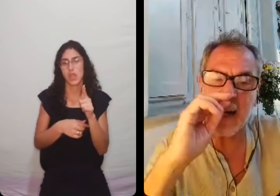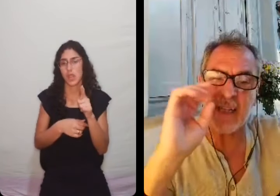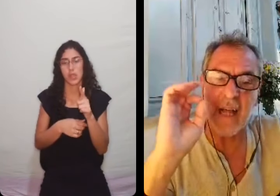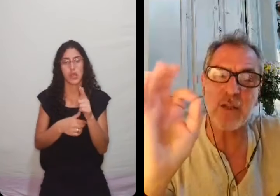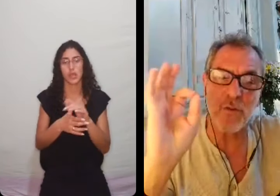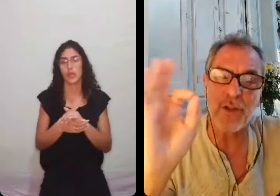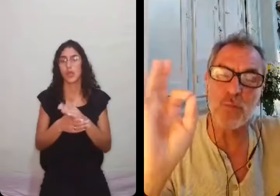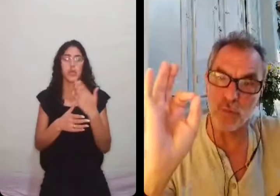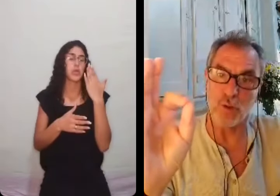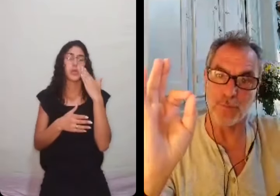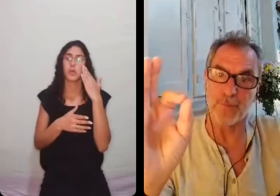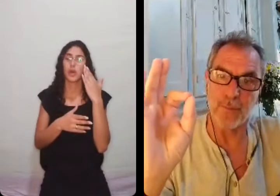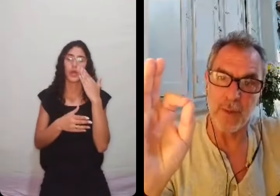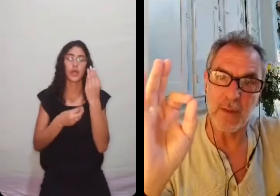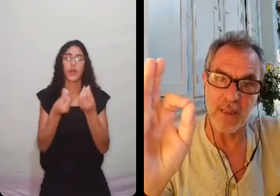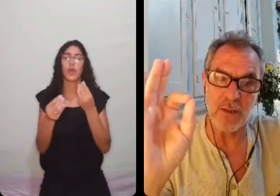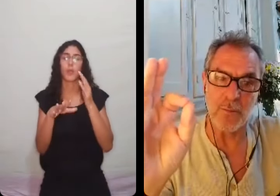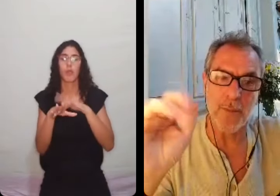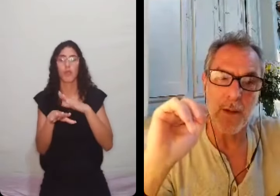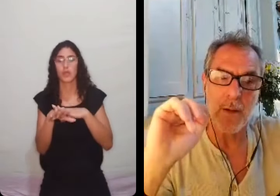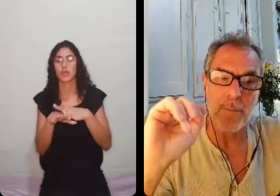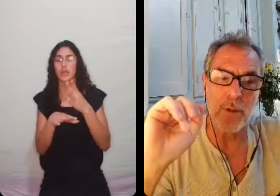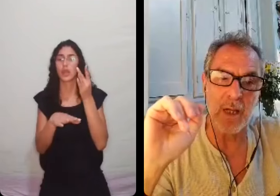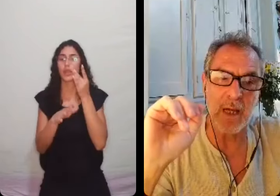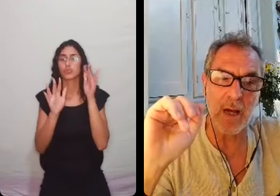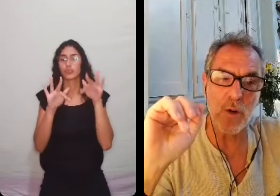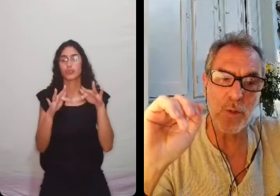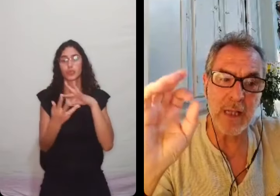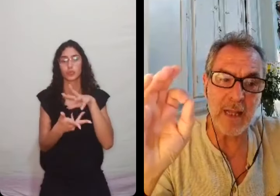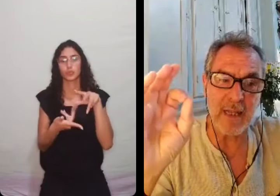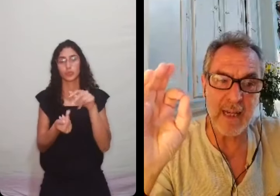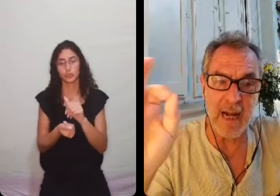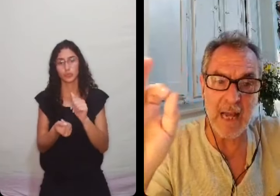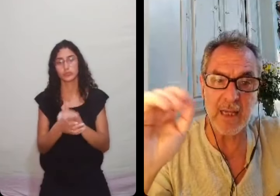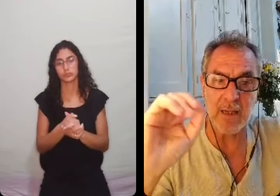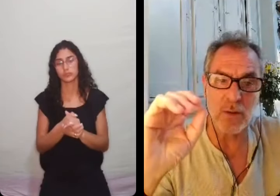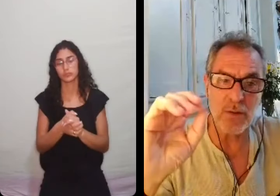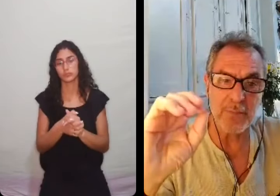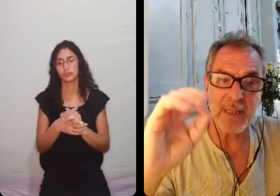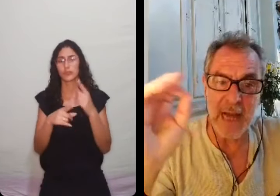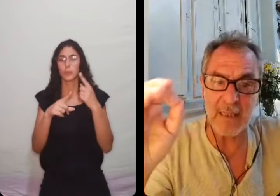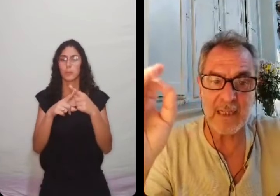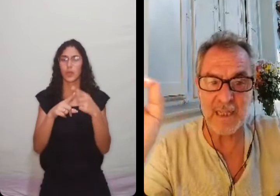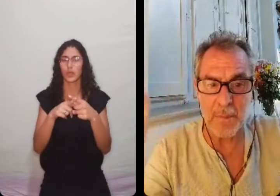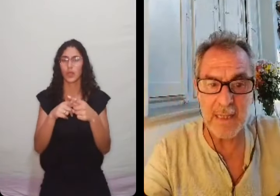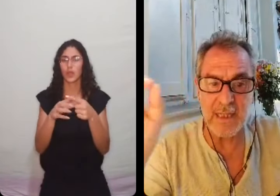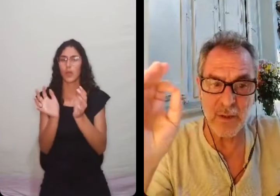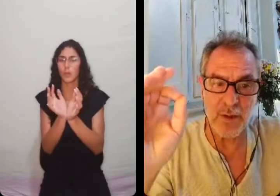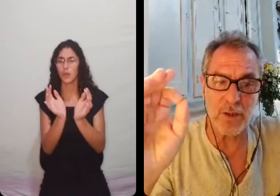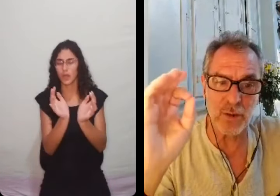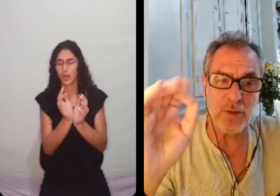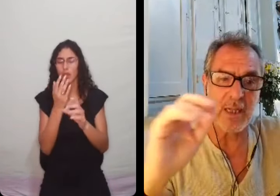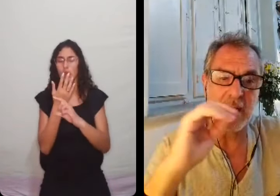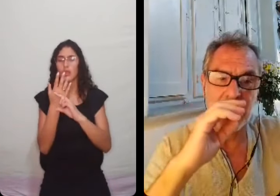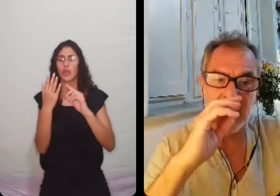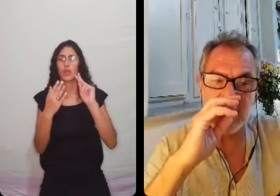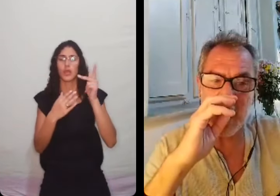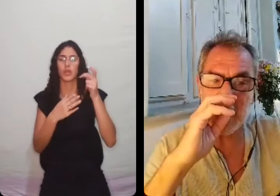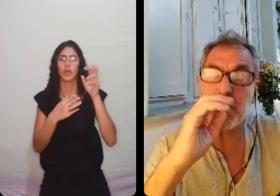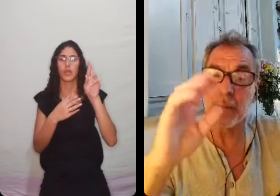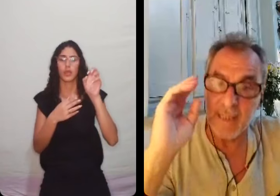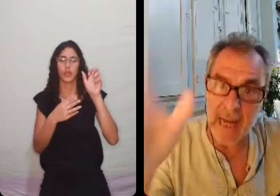Entrar na realidade do fim do mundo. Isso. Porque a comunidade de Krenak, os habitantes das margens do Rio 12,